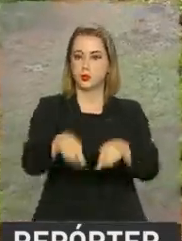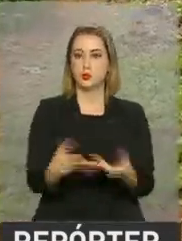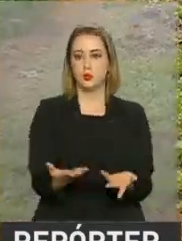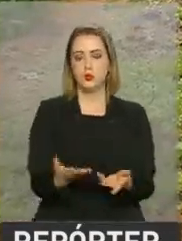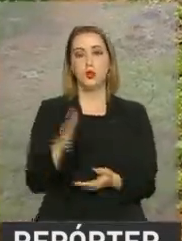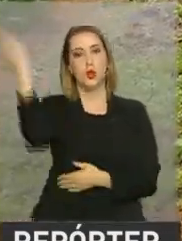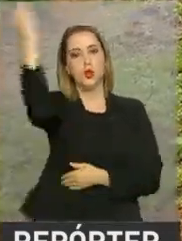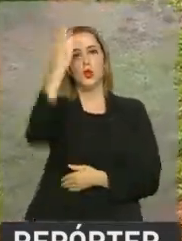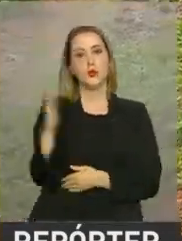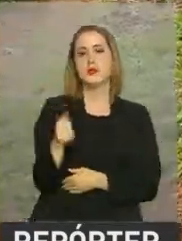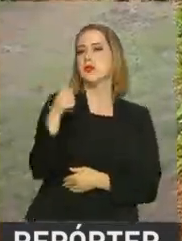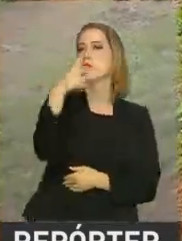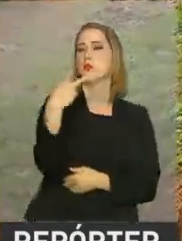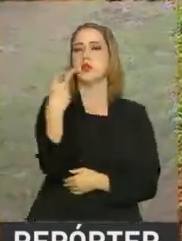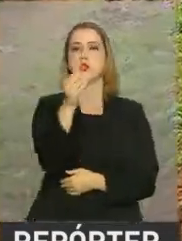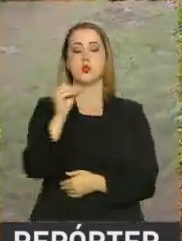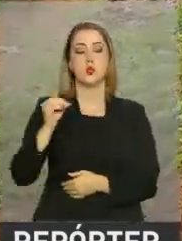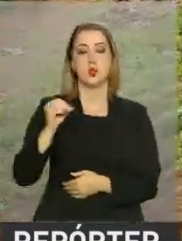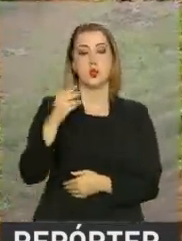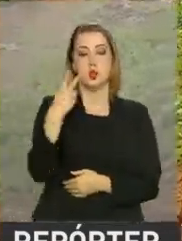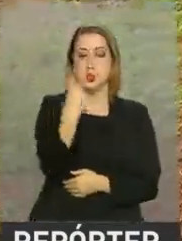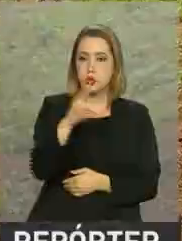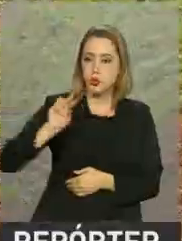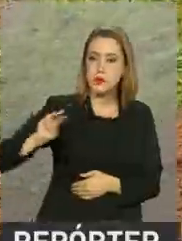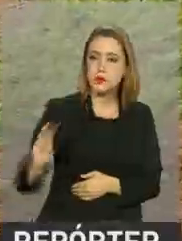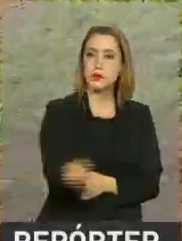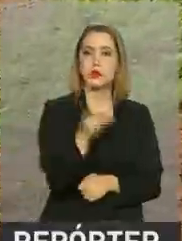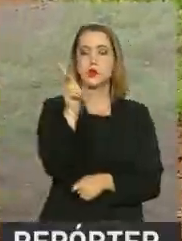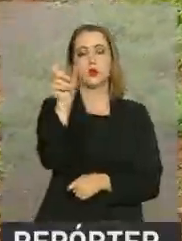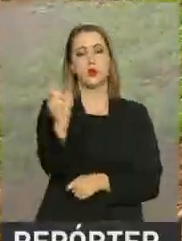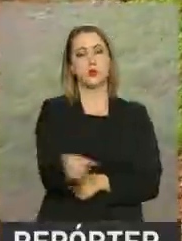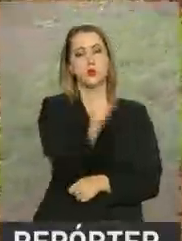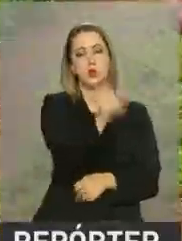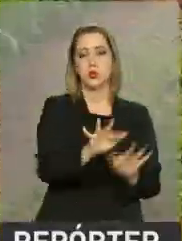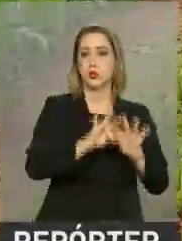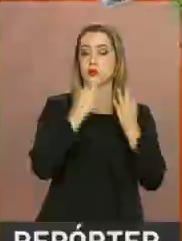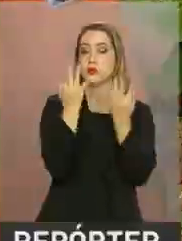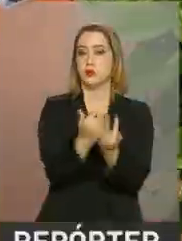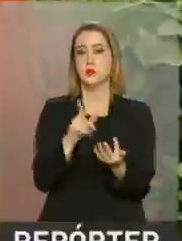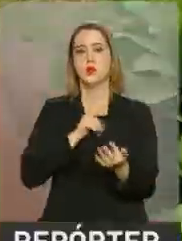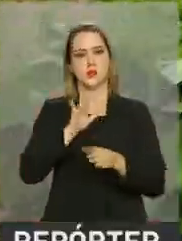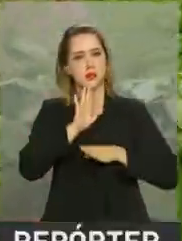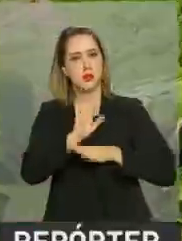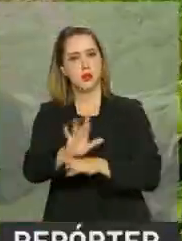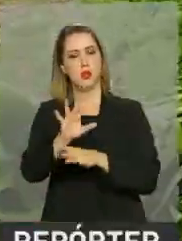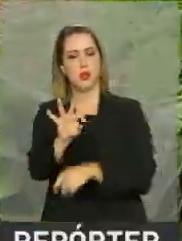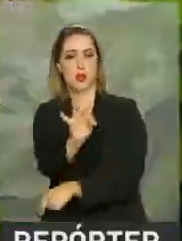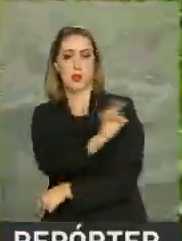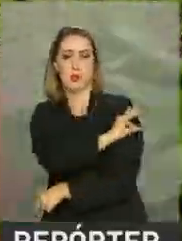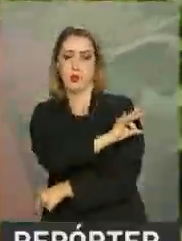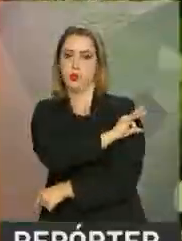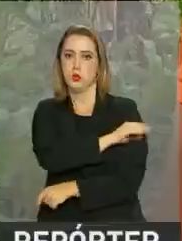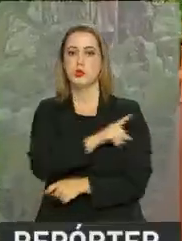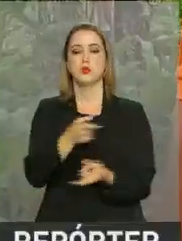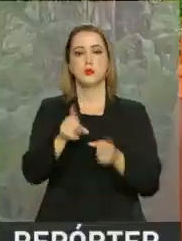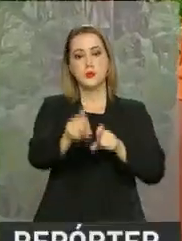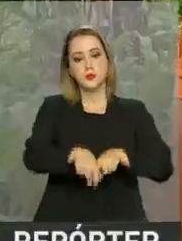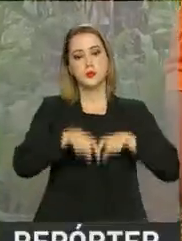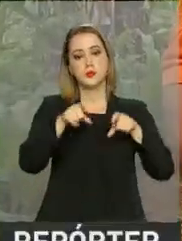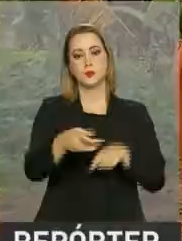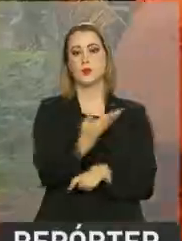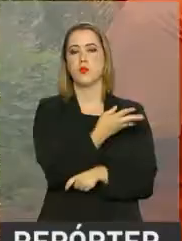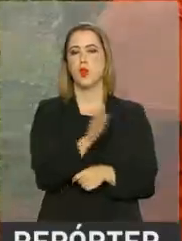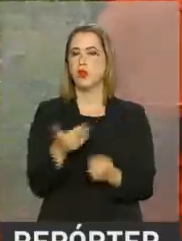e 200 mil famílias contam com assistência técnica e extensão rural ea nossa equipe acompanhou o trabalho de um técnico